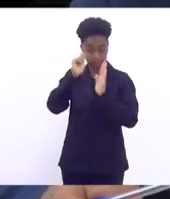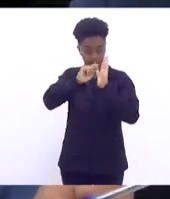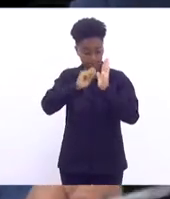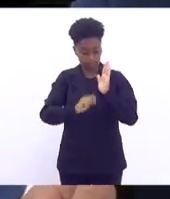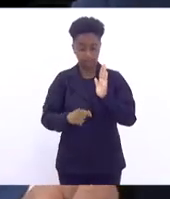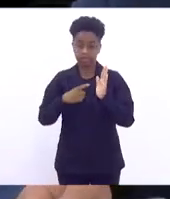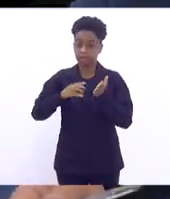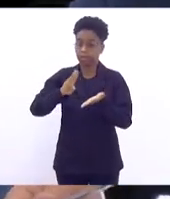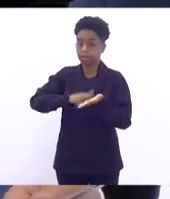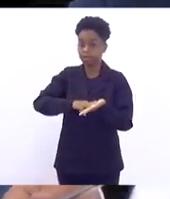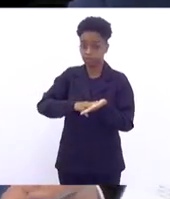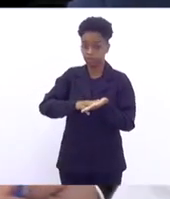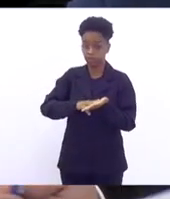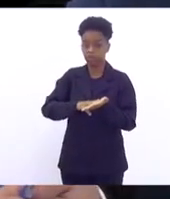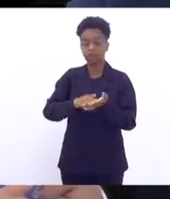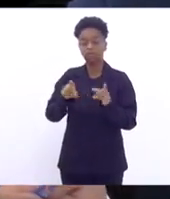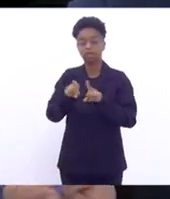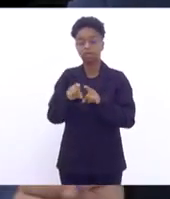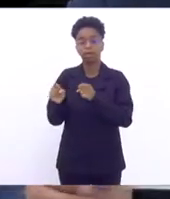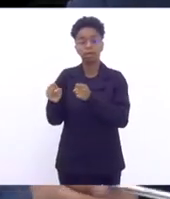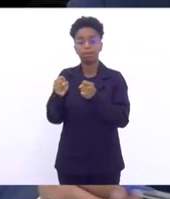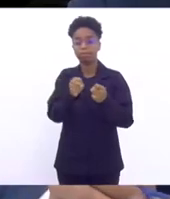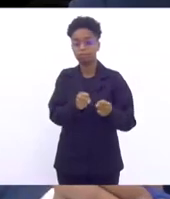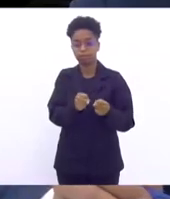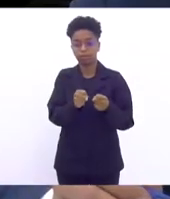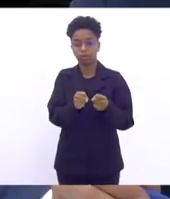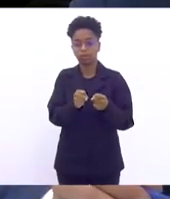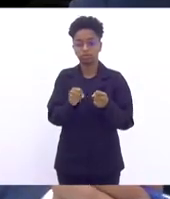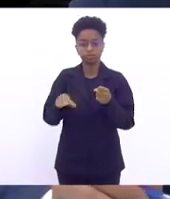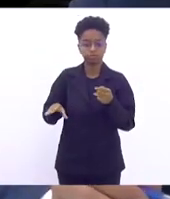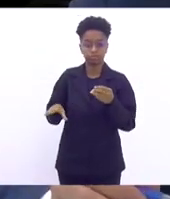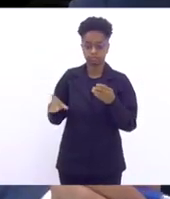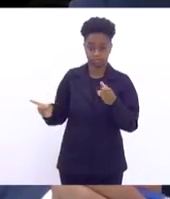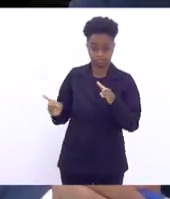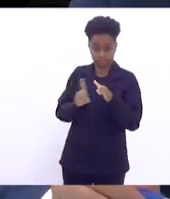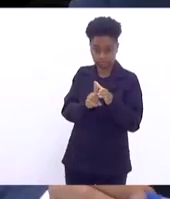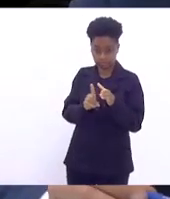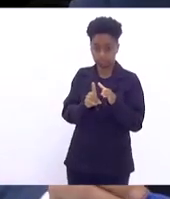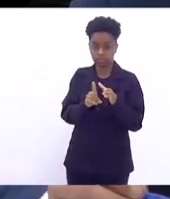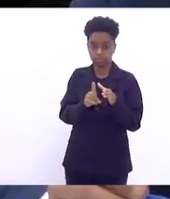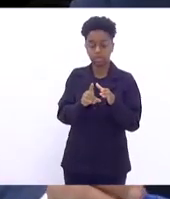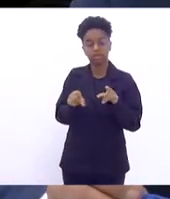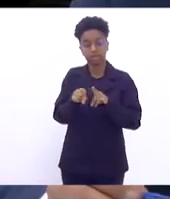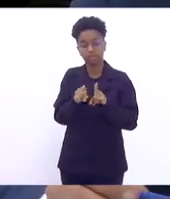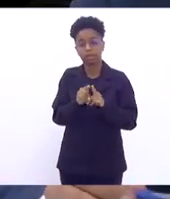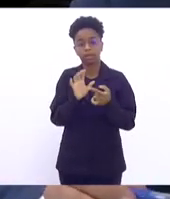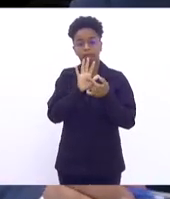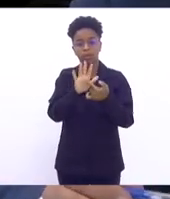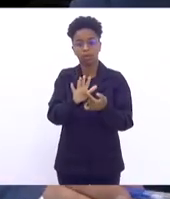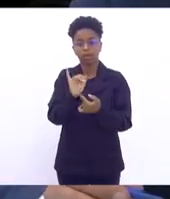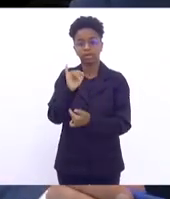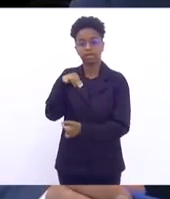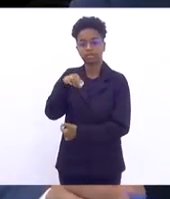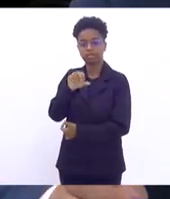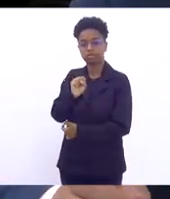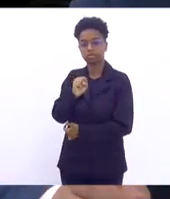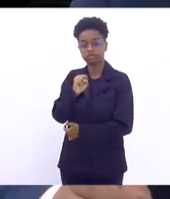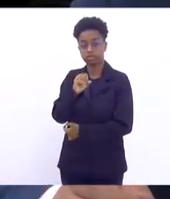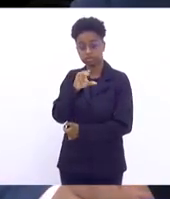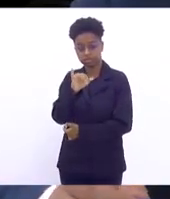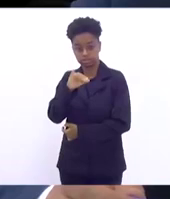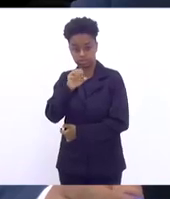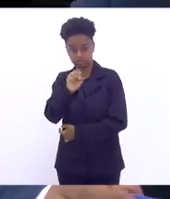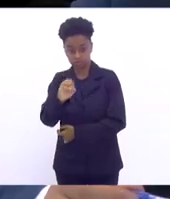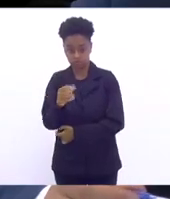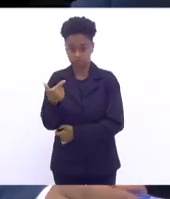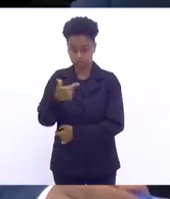membros efetivos e poderão integrar à frente parlamentar E aí aponta no inciso II representante de